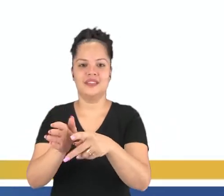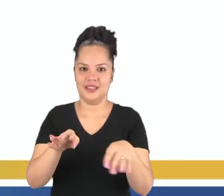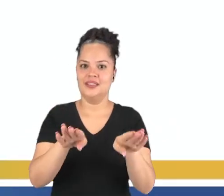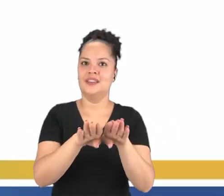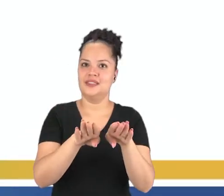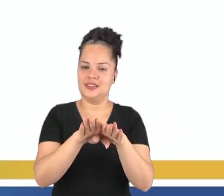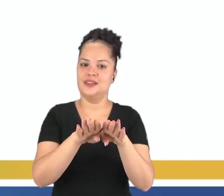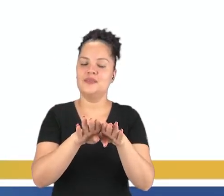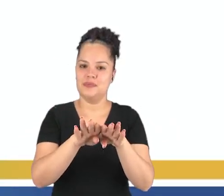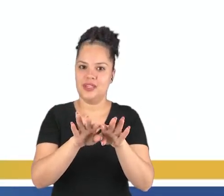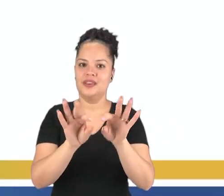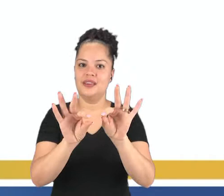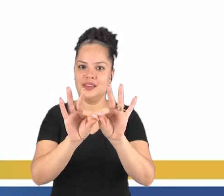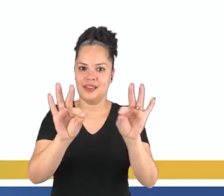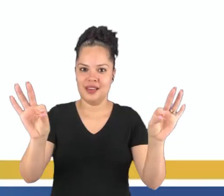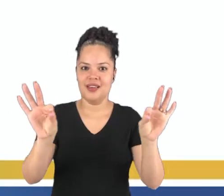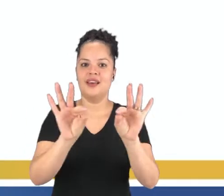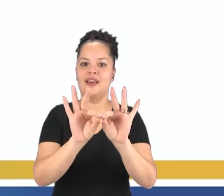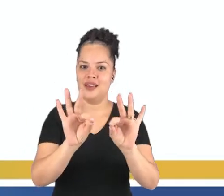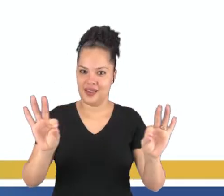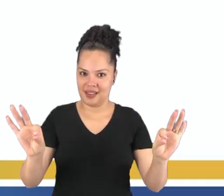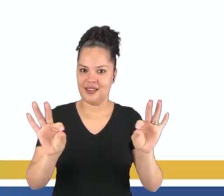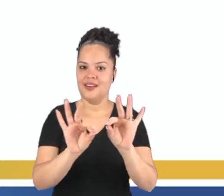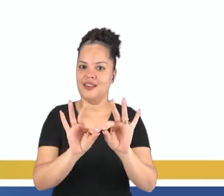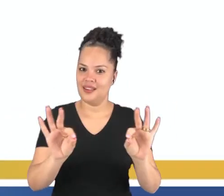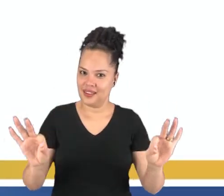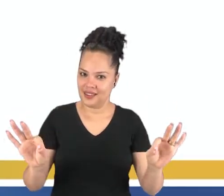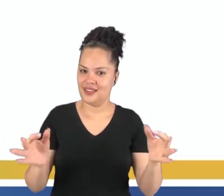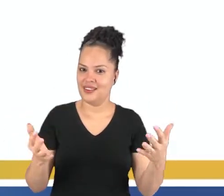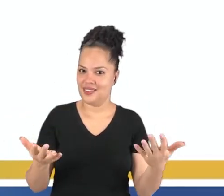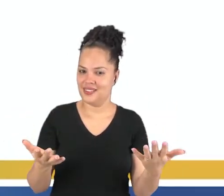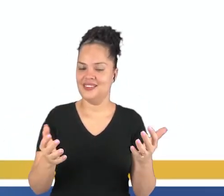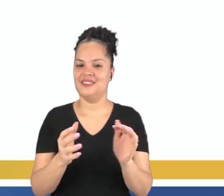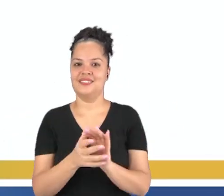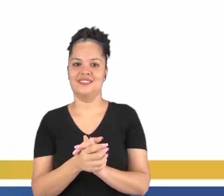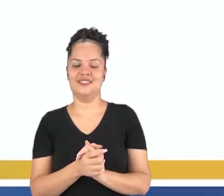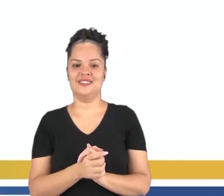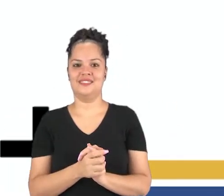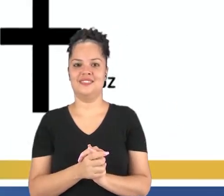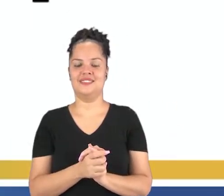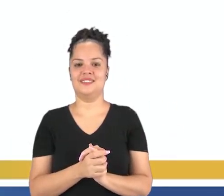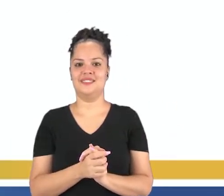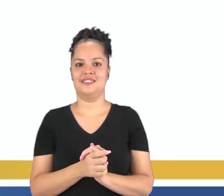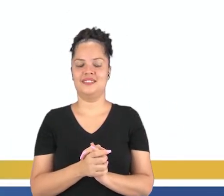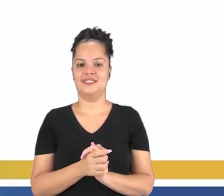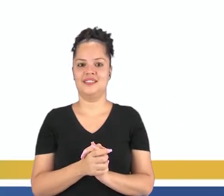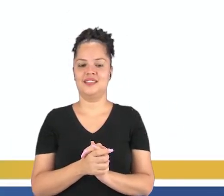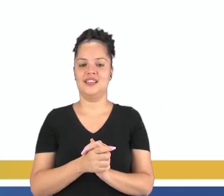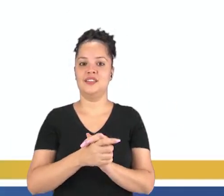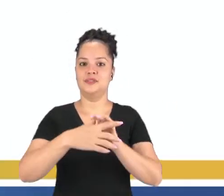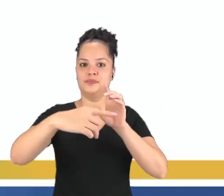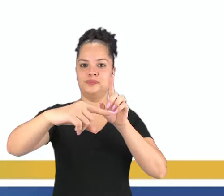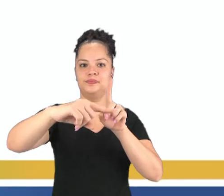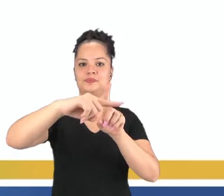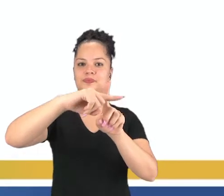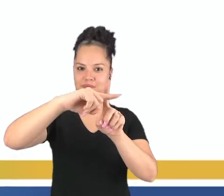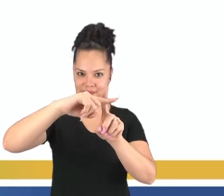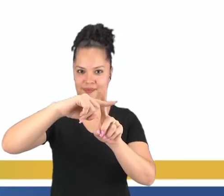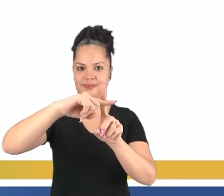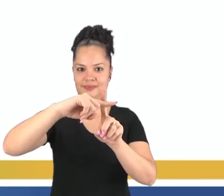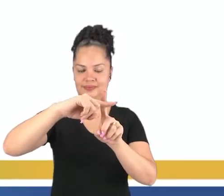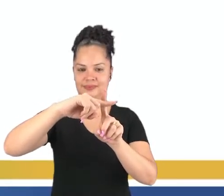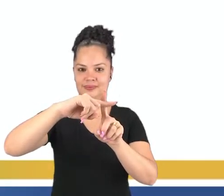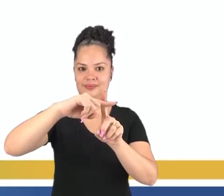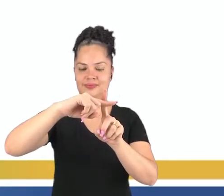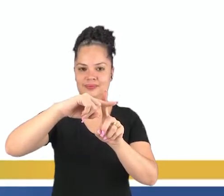de retas, né, que se encontram, né, de algumas formas, né? Nós também temos uma